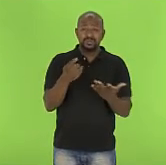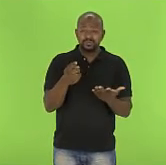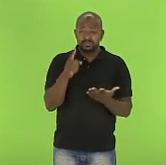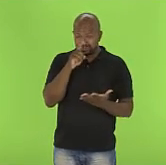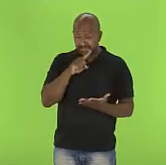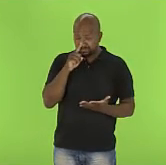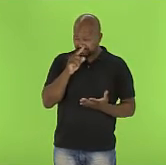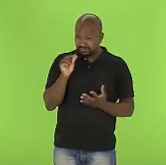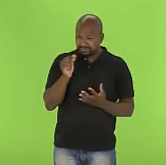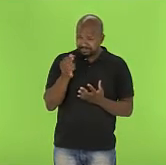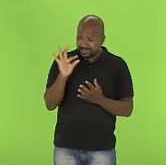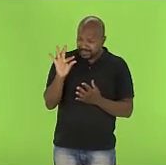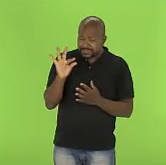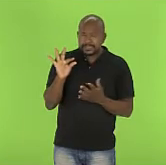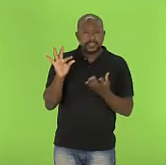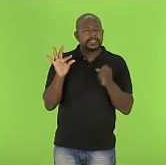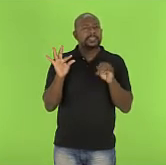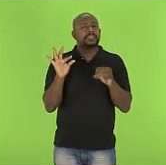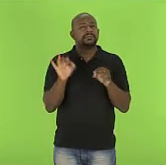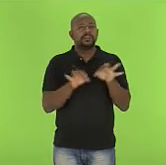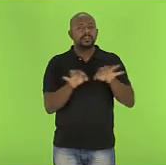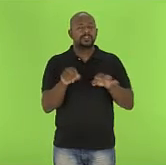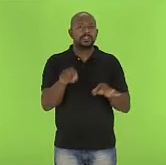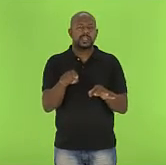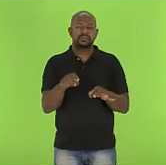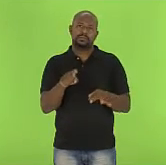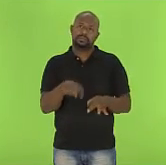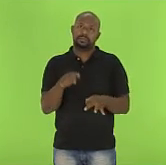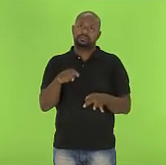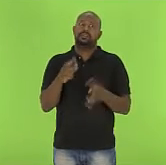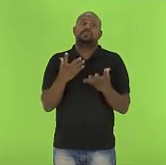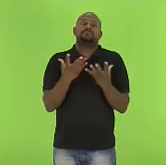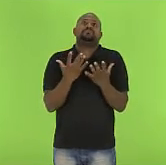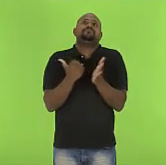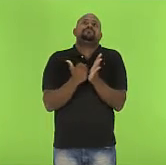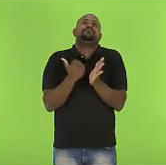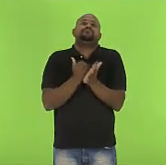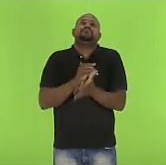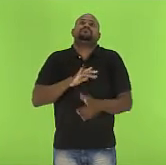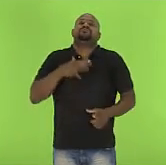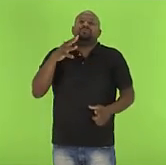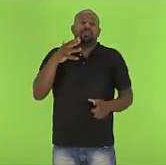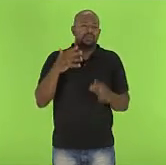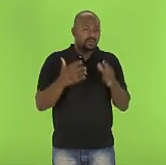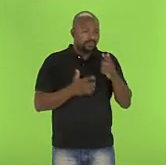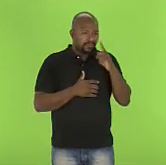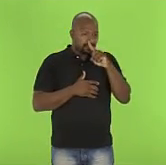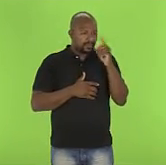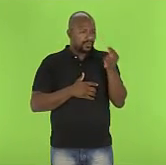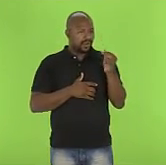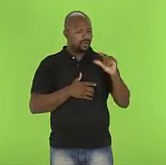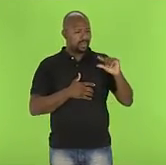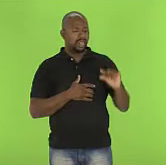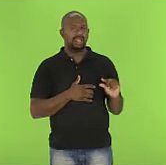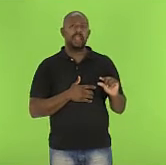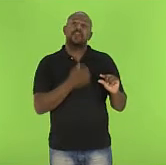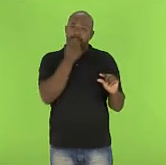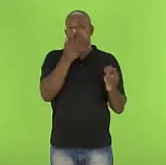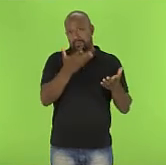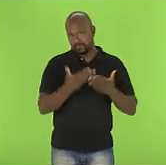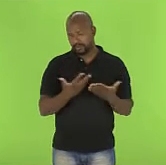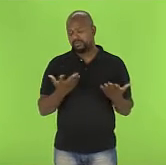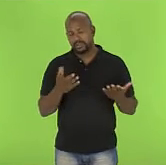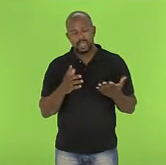com tão pouca grana, né? Como que a gente vai fazer um projeto que seria muitas vezes o valor, com esse valor que foi